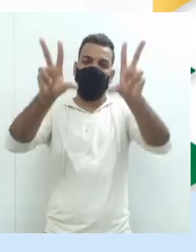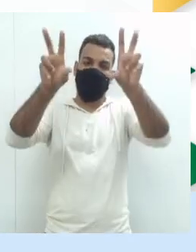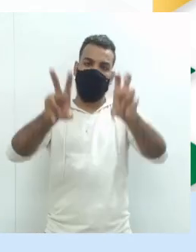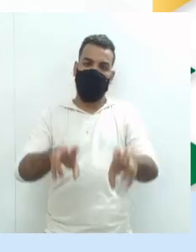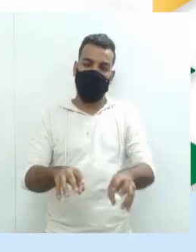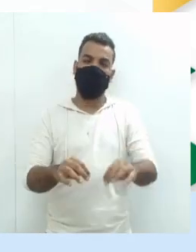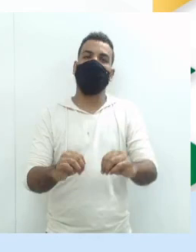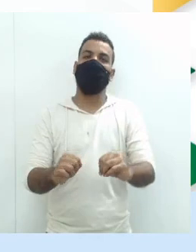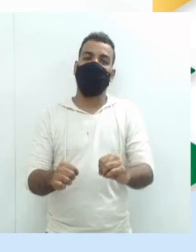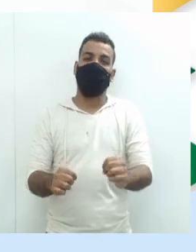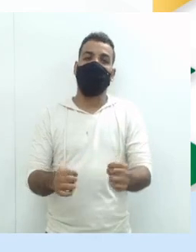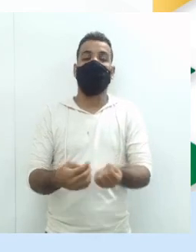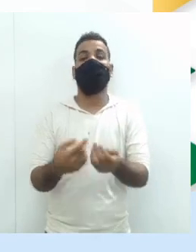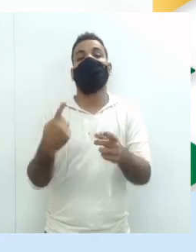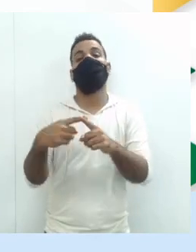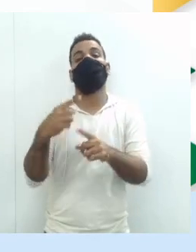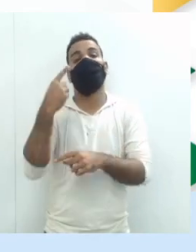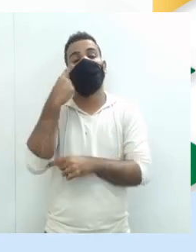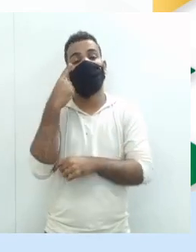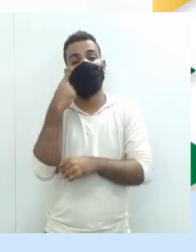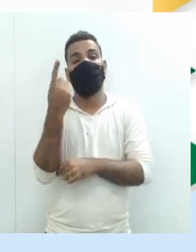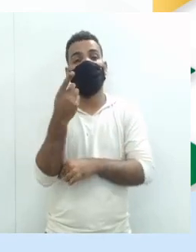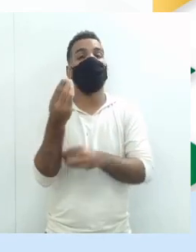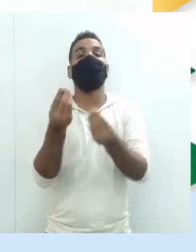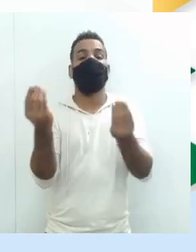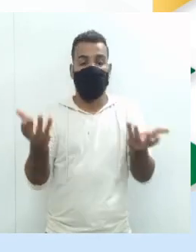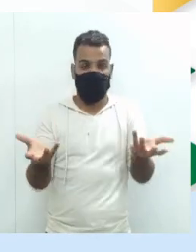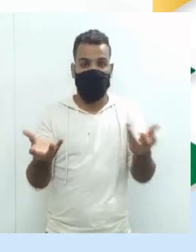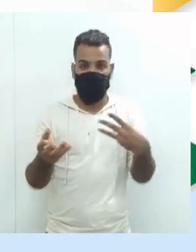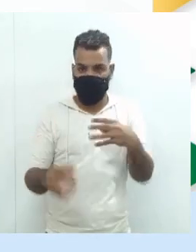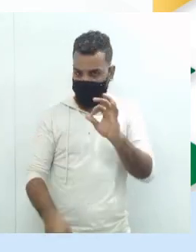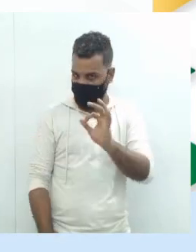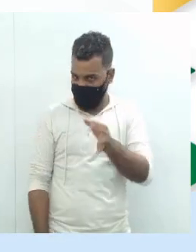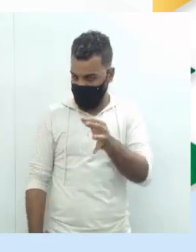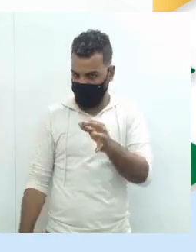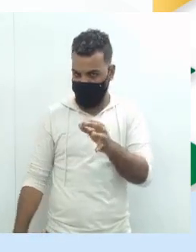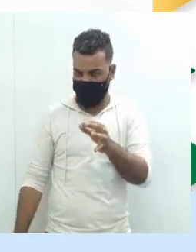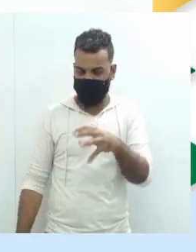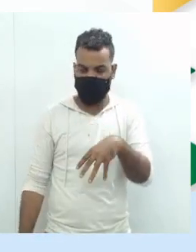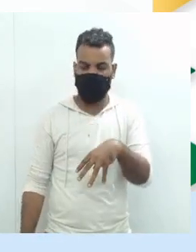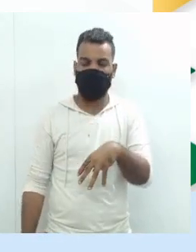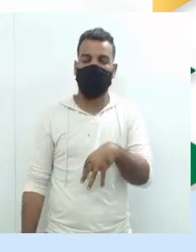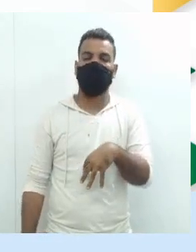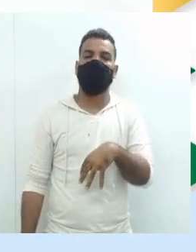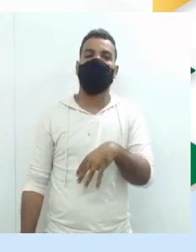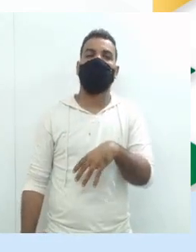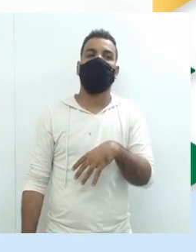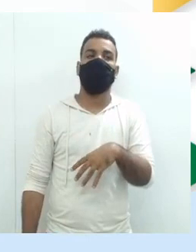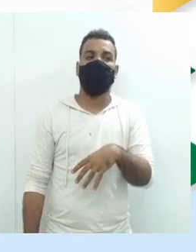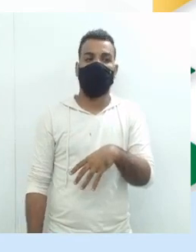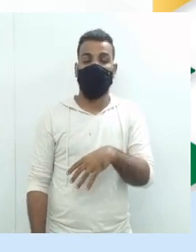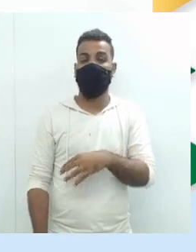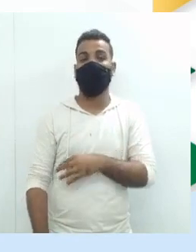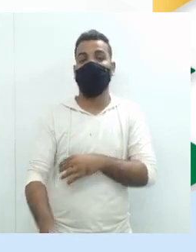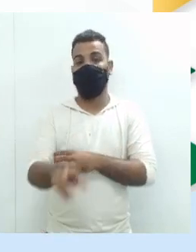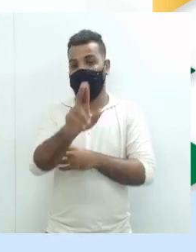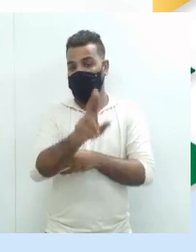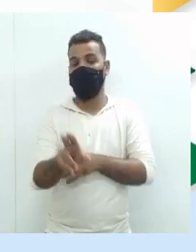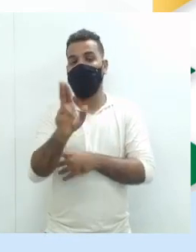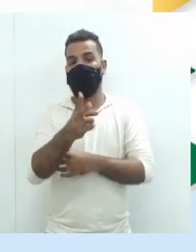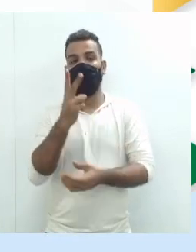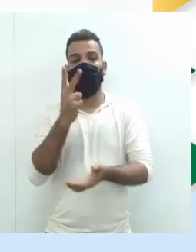esse público porque vê o estereótipo desse público, certo? Então isso é uma coisa também muito utilizada nos